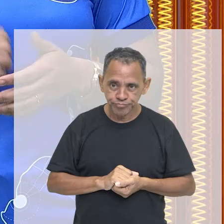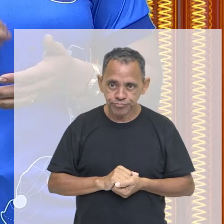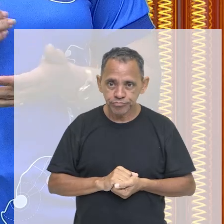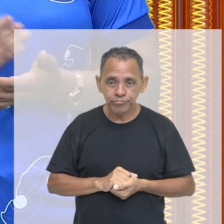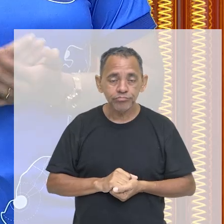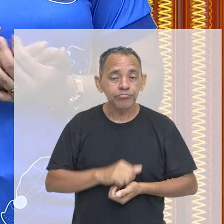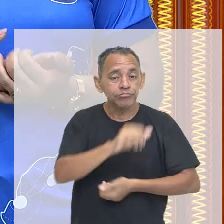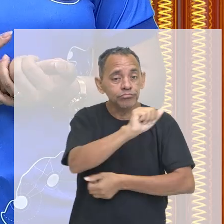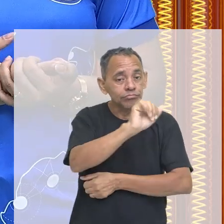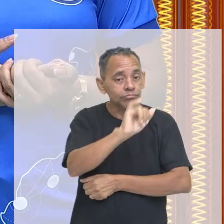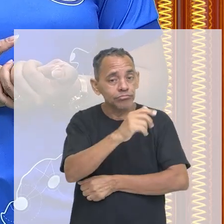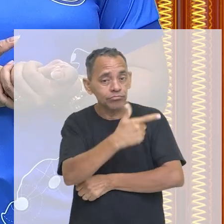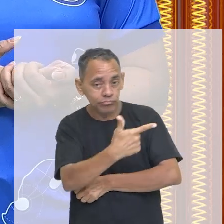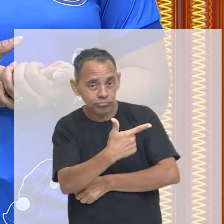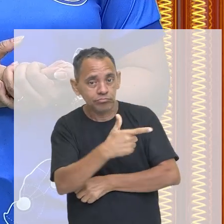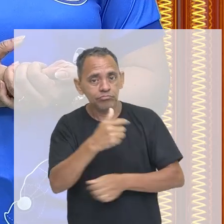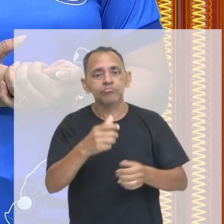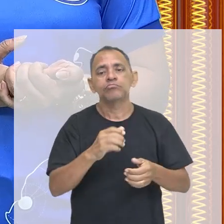AI2, que é de